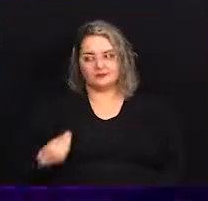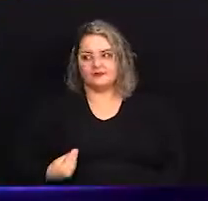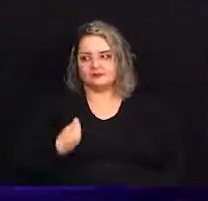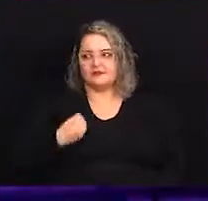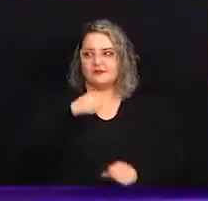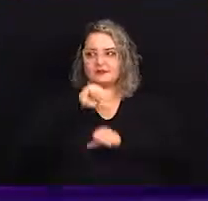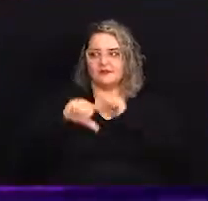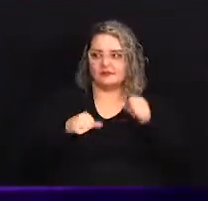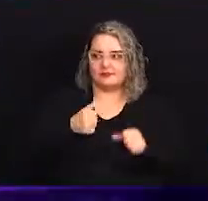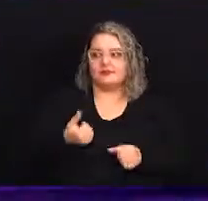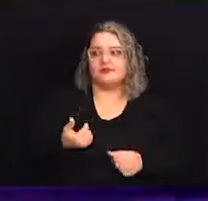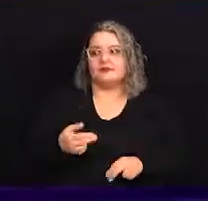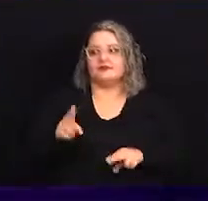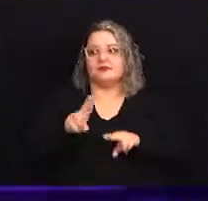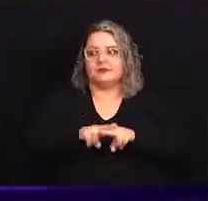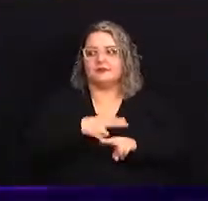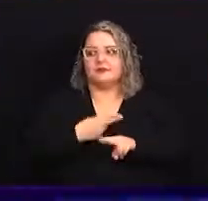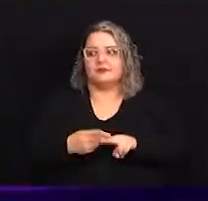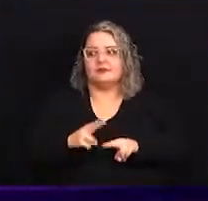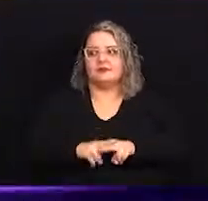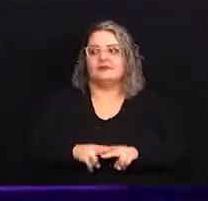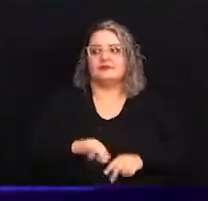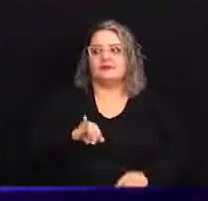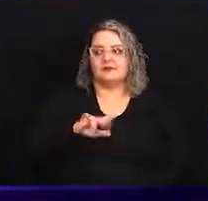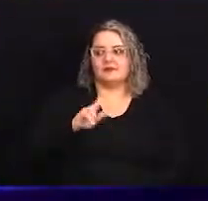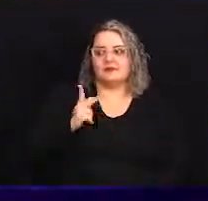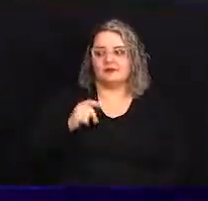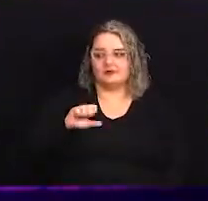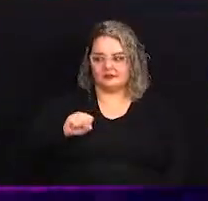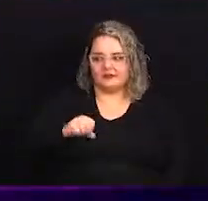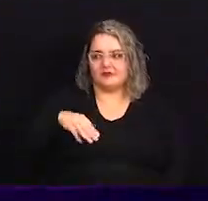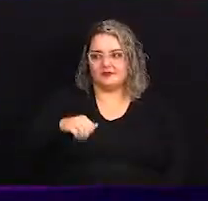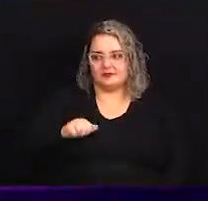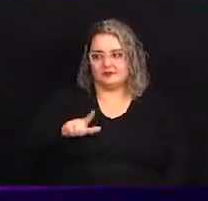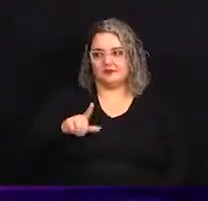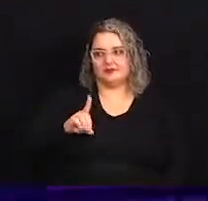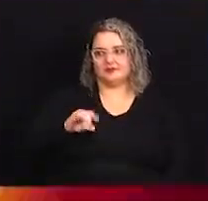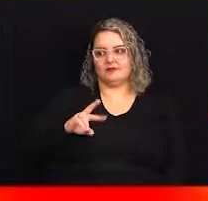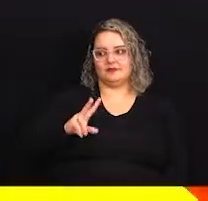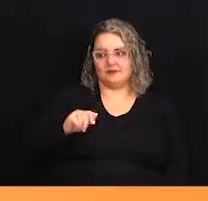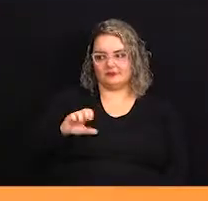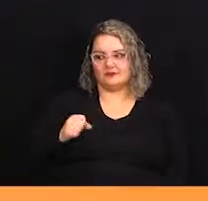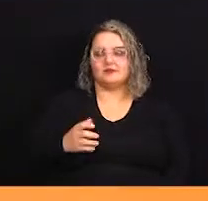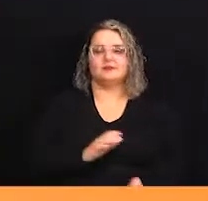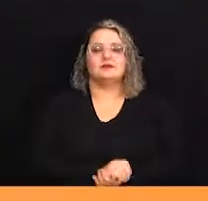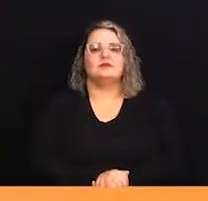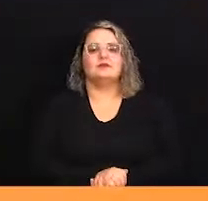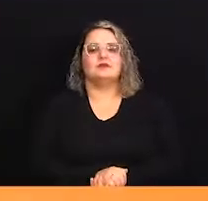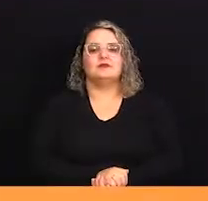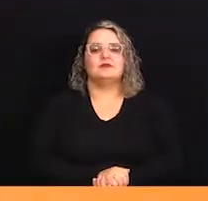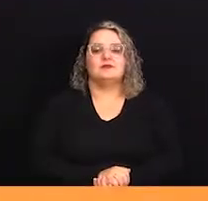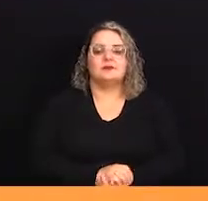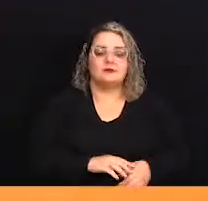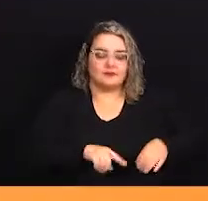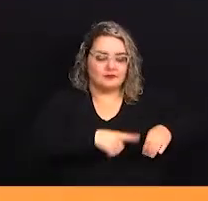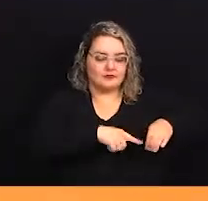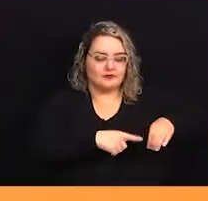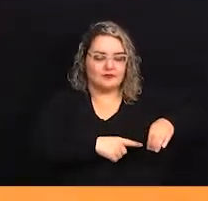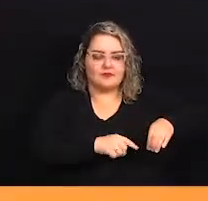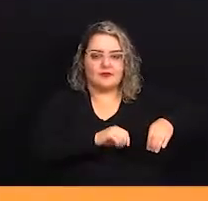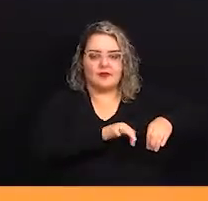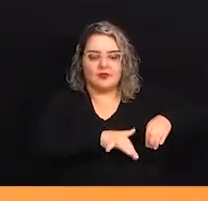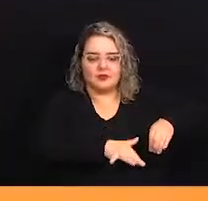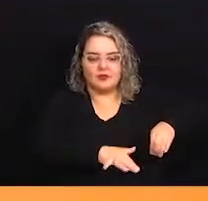por causa de um chocolate comprado nas Ilhas Maldivas. E o segundo é O Dia em que a Minha Vida Mudou por causa de um pneu furado em